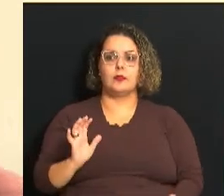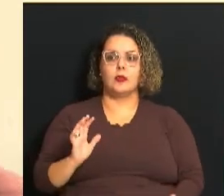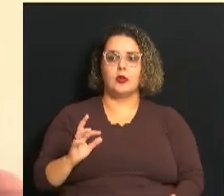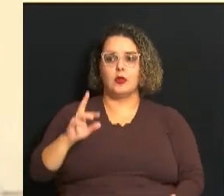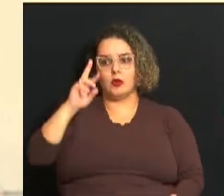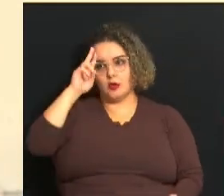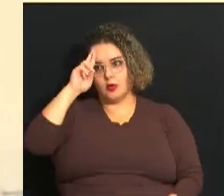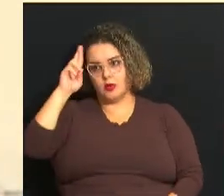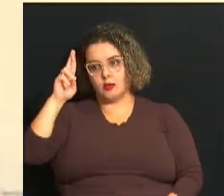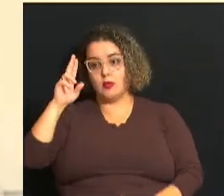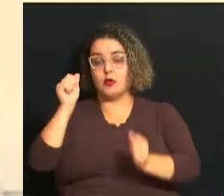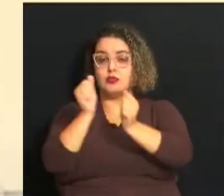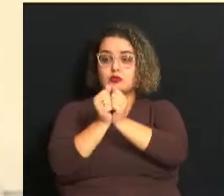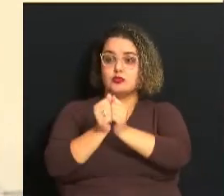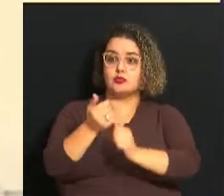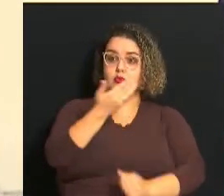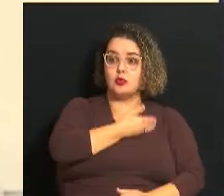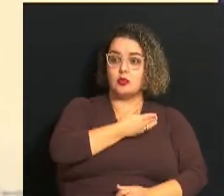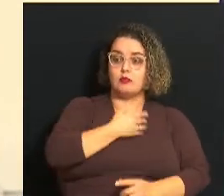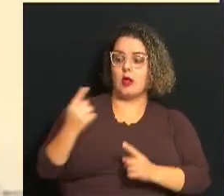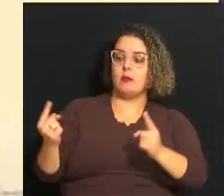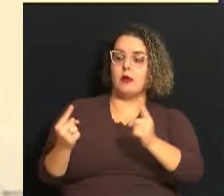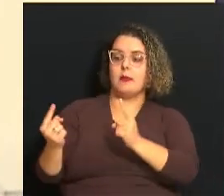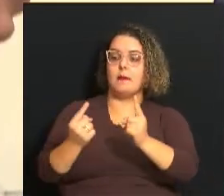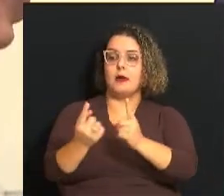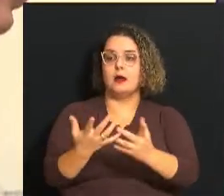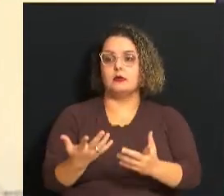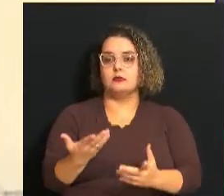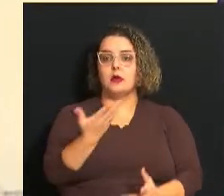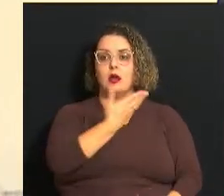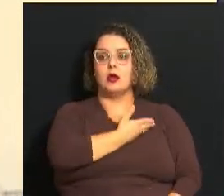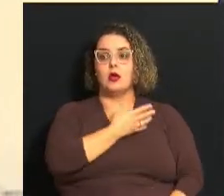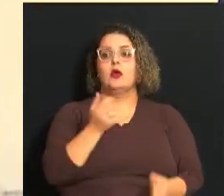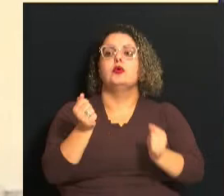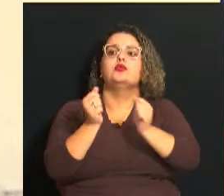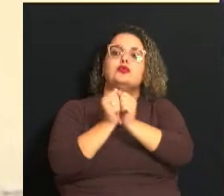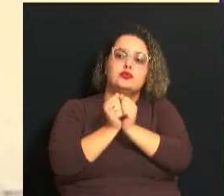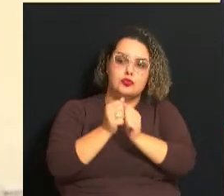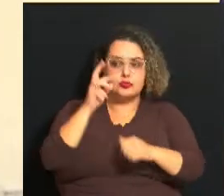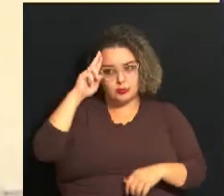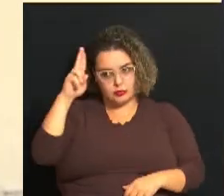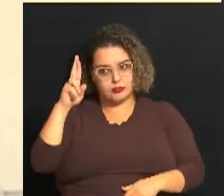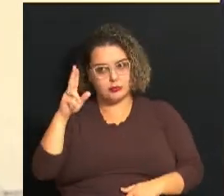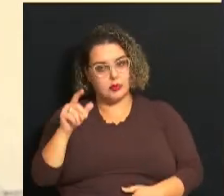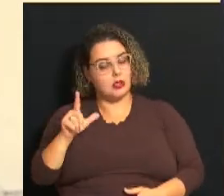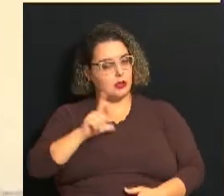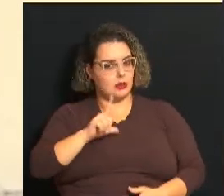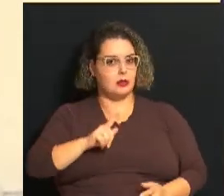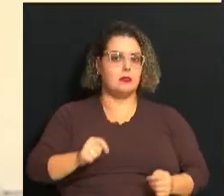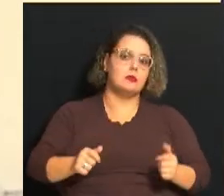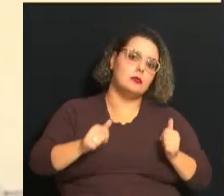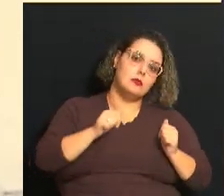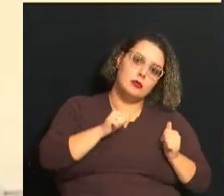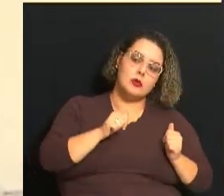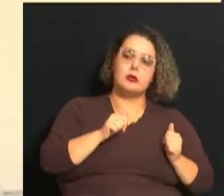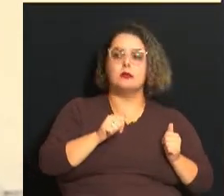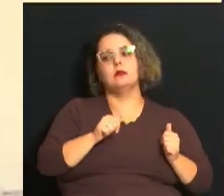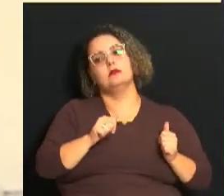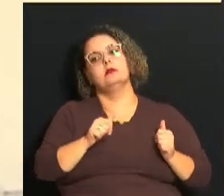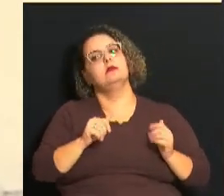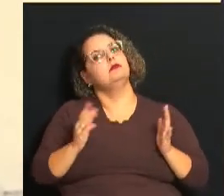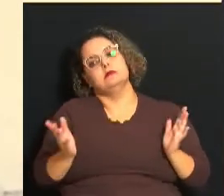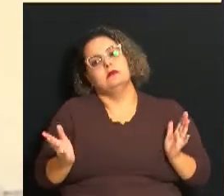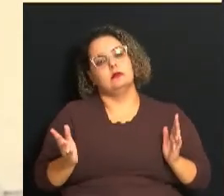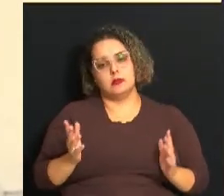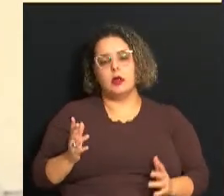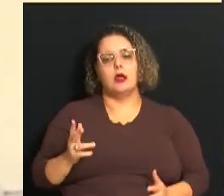conluios com outros colegas ou até colegas que acompanha o chefe para ganhar vantagem para não ficar mal com o chefe isso